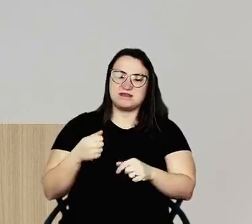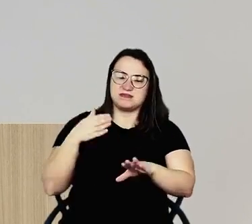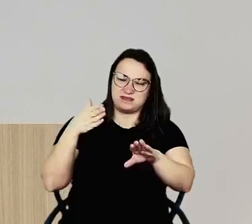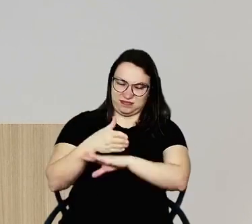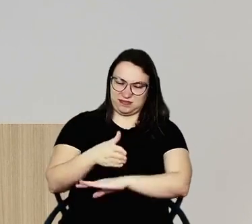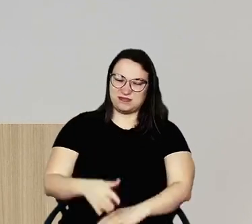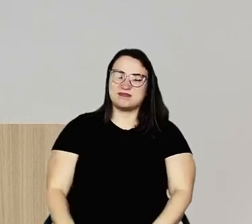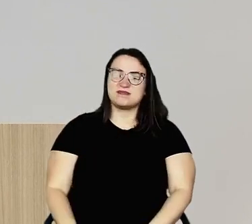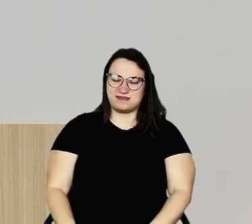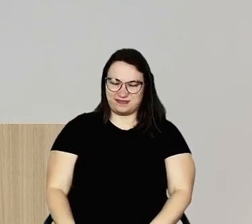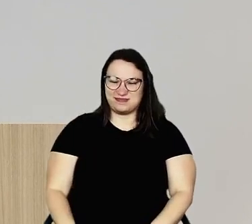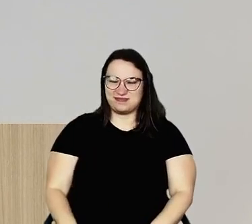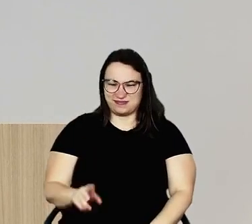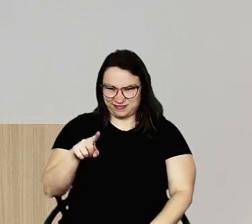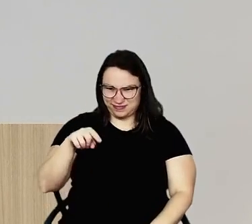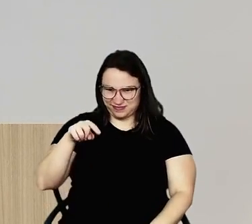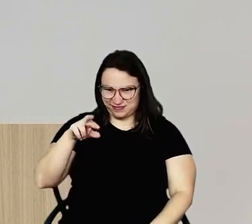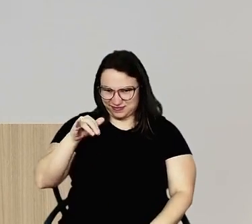CR